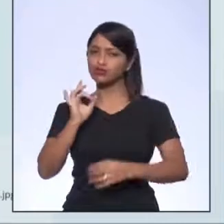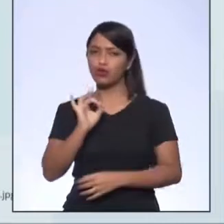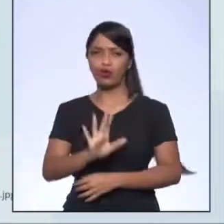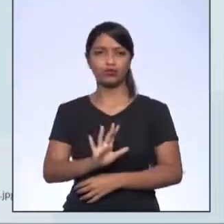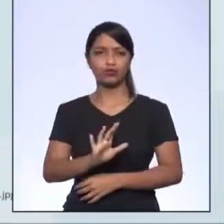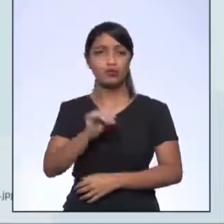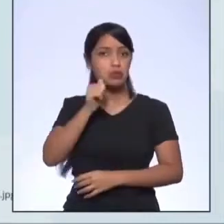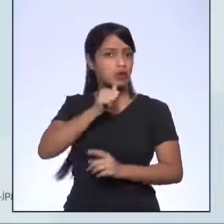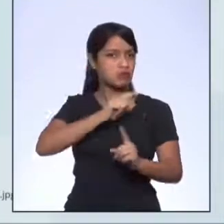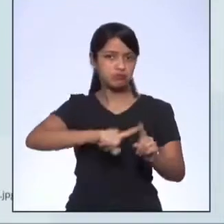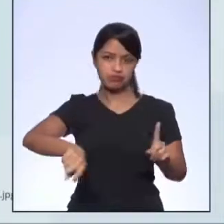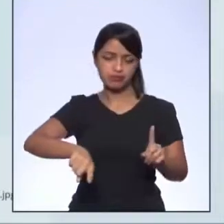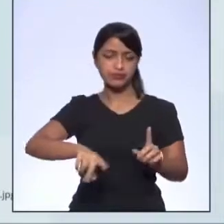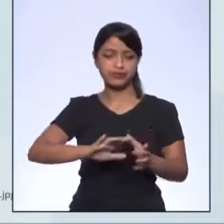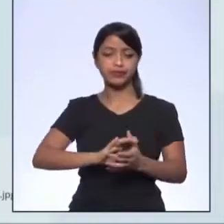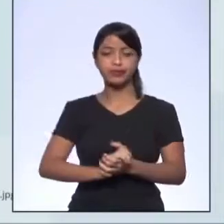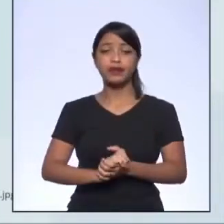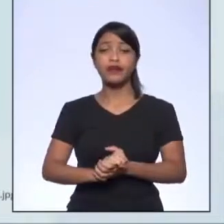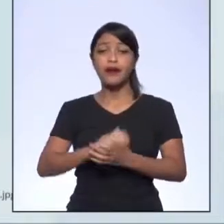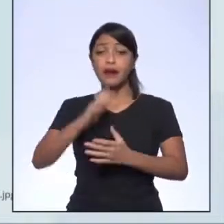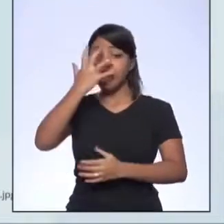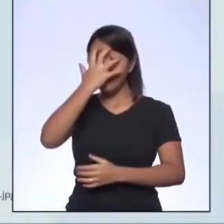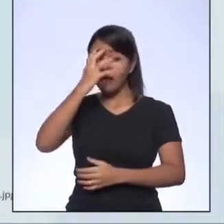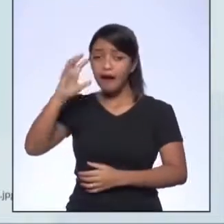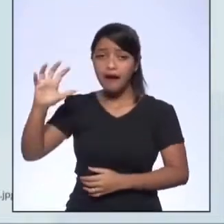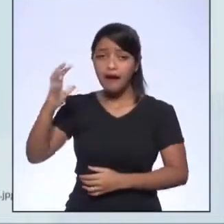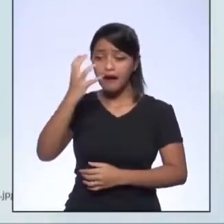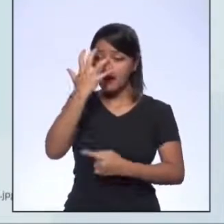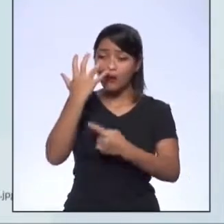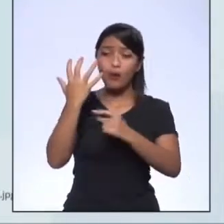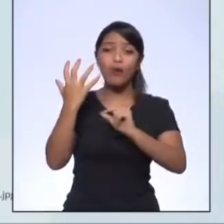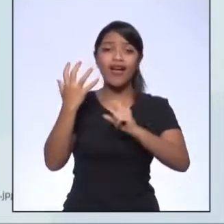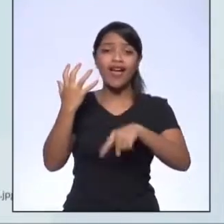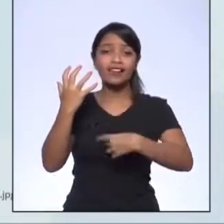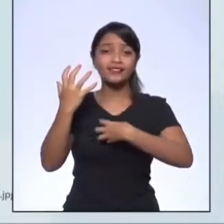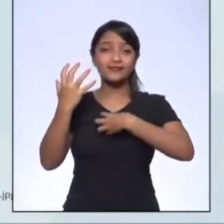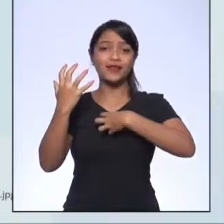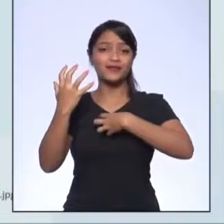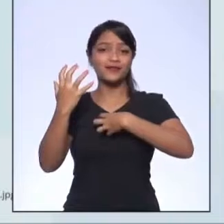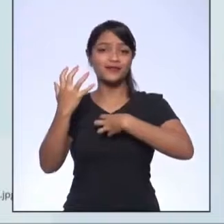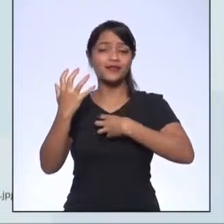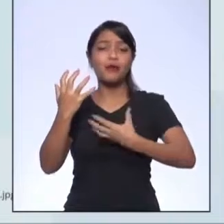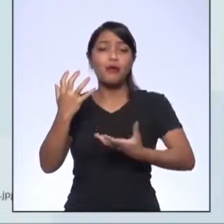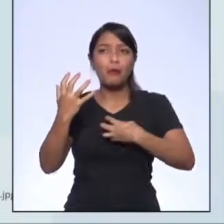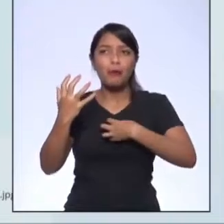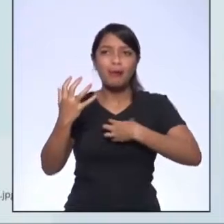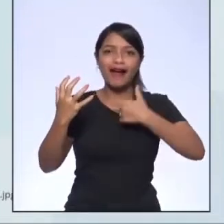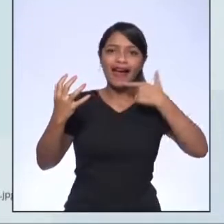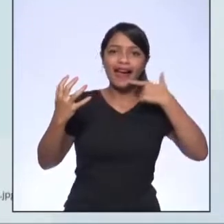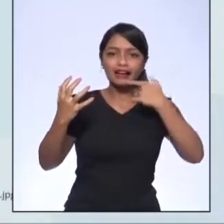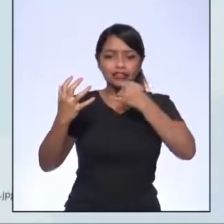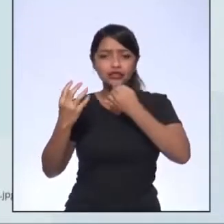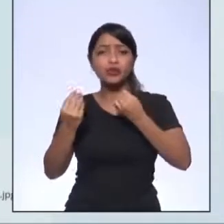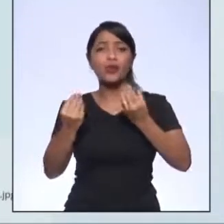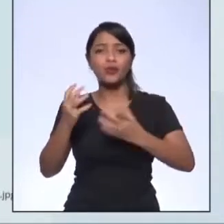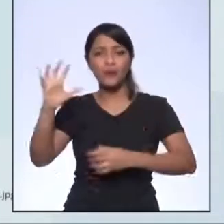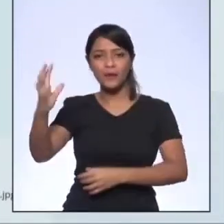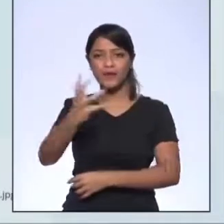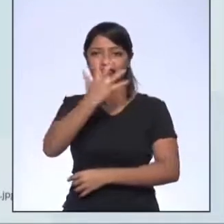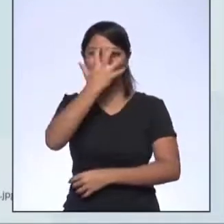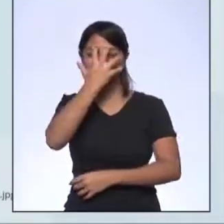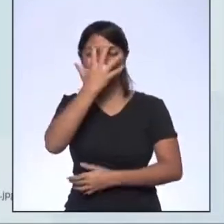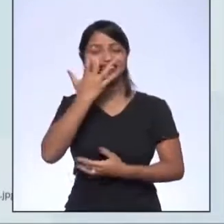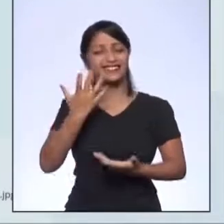elas representam aí os sentimentos de cada personagem. Então, era feito através das máscaras. O teatro, ele tinha essa